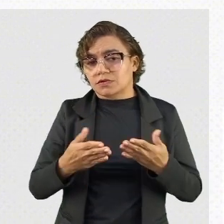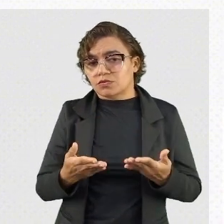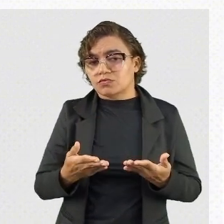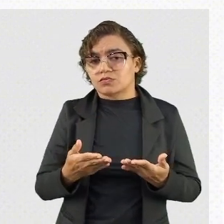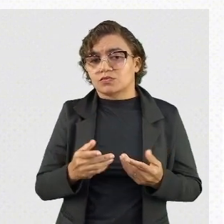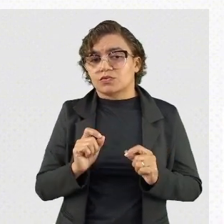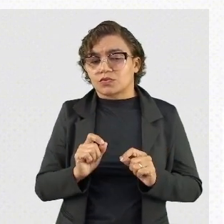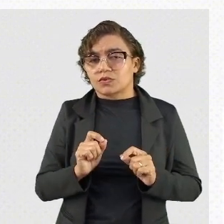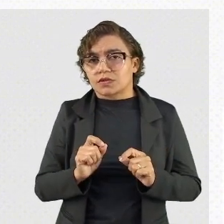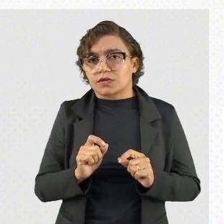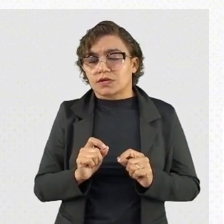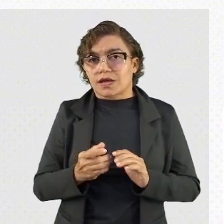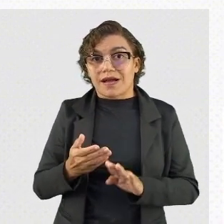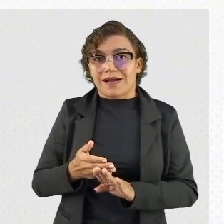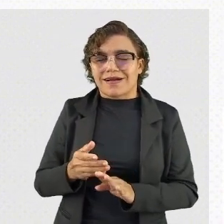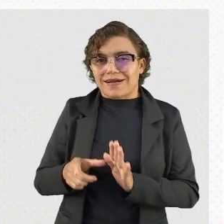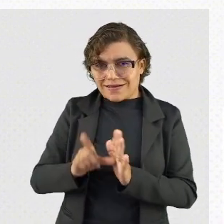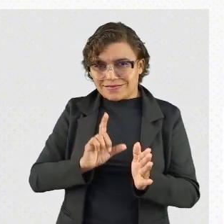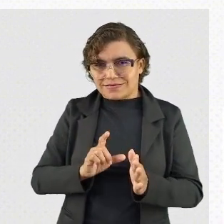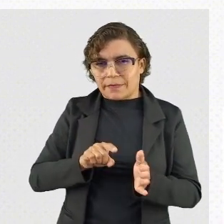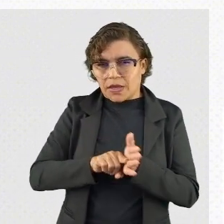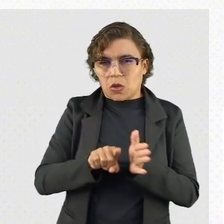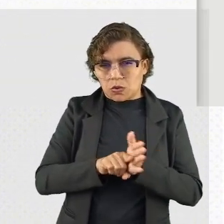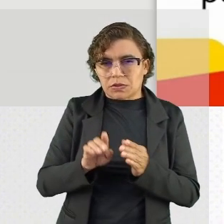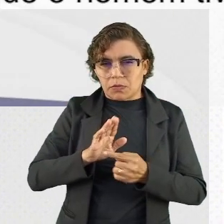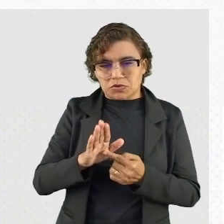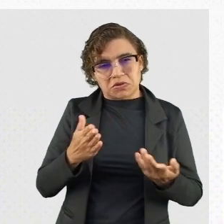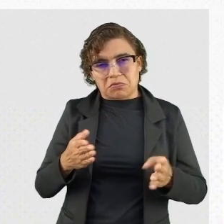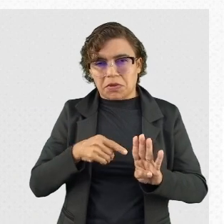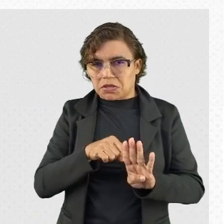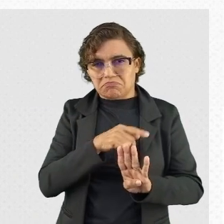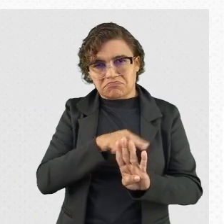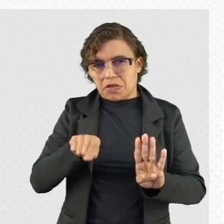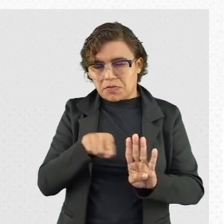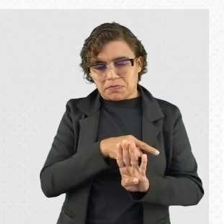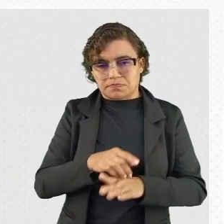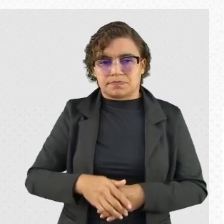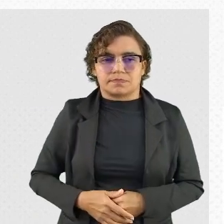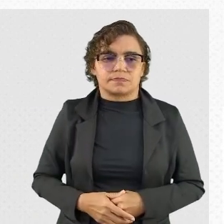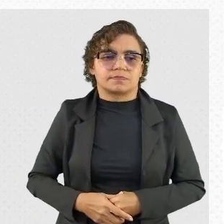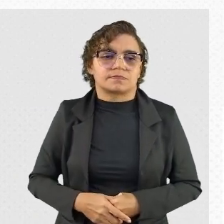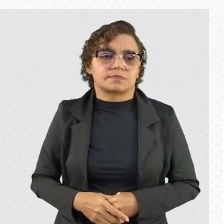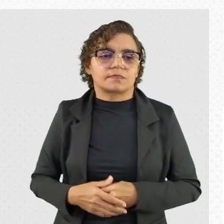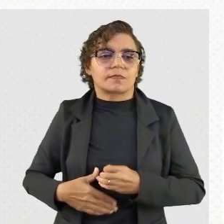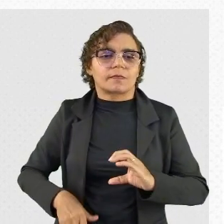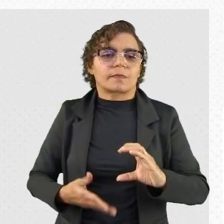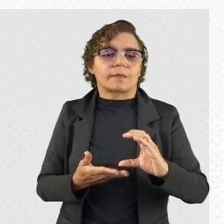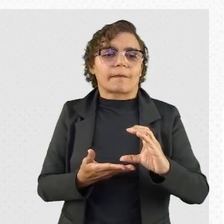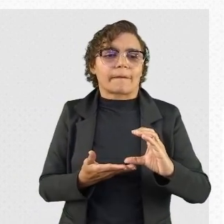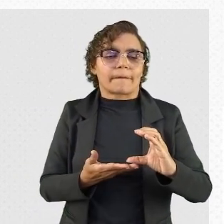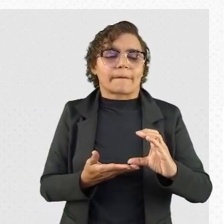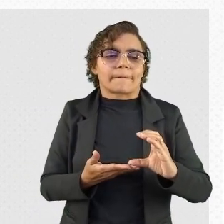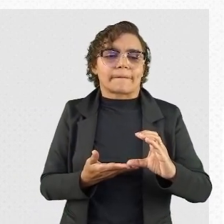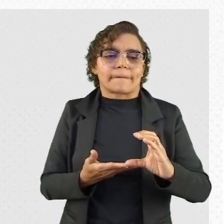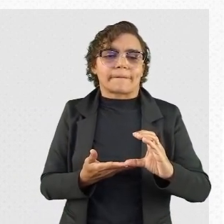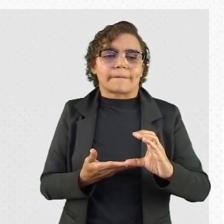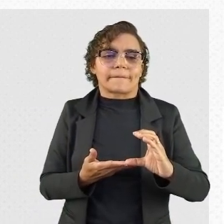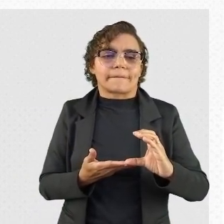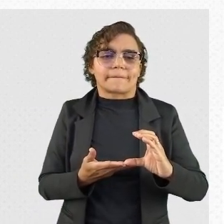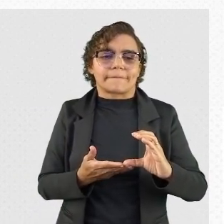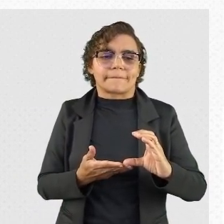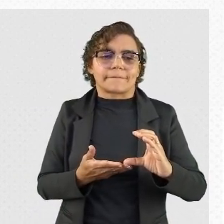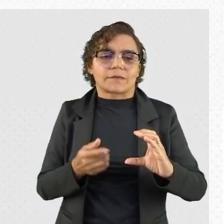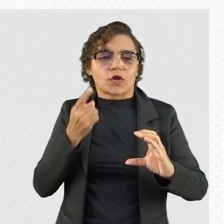né, na questão anterior, ok? Então a gente descarta também. Letra C diz o seguinte: nesse período,